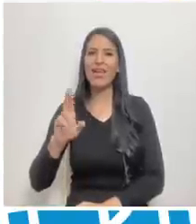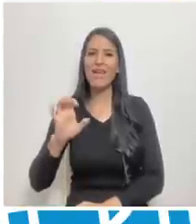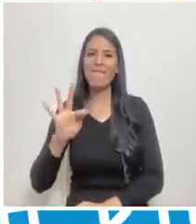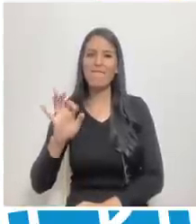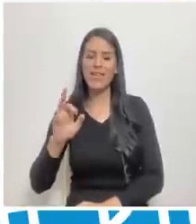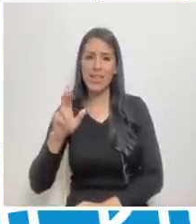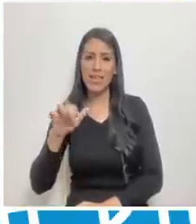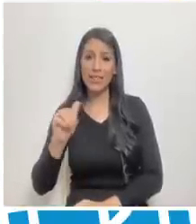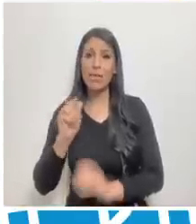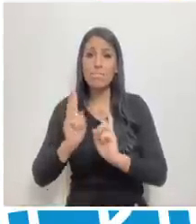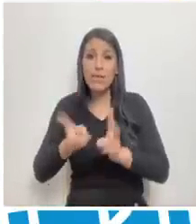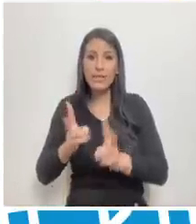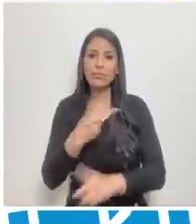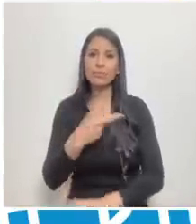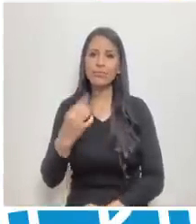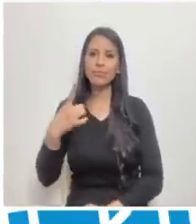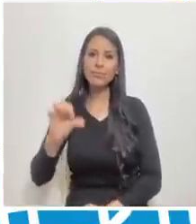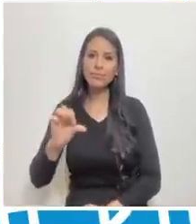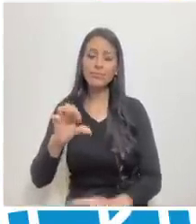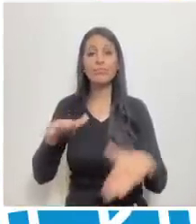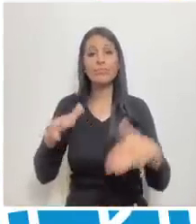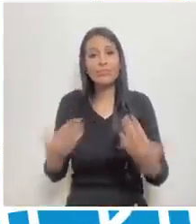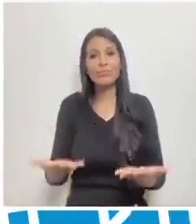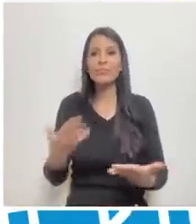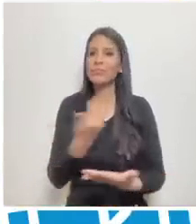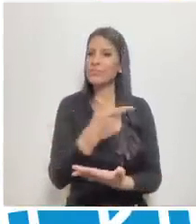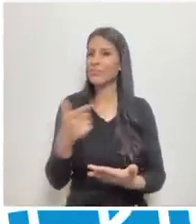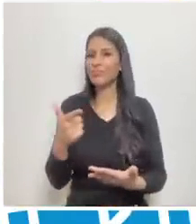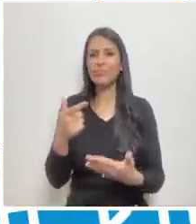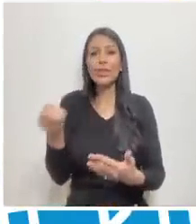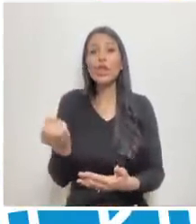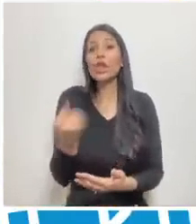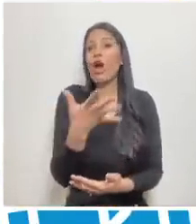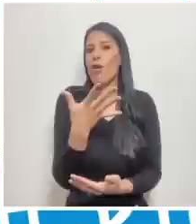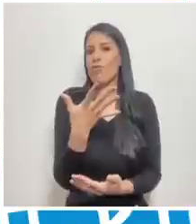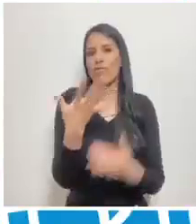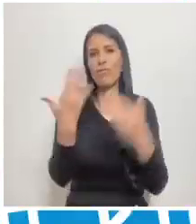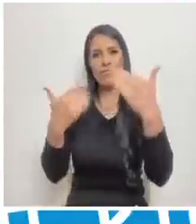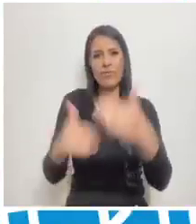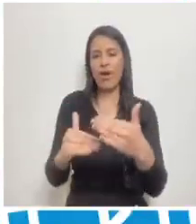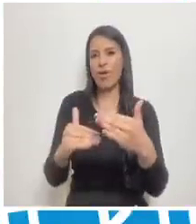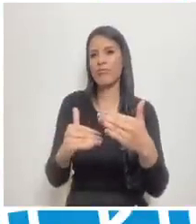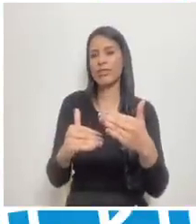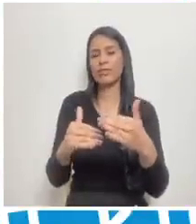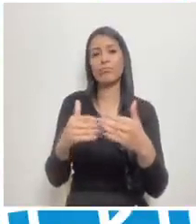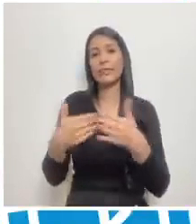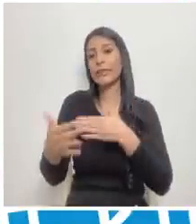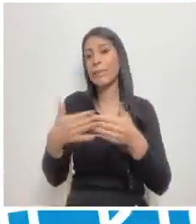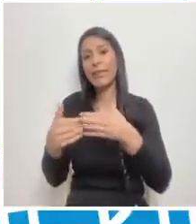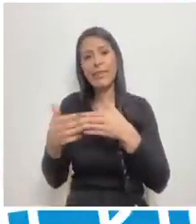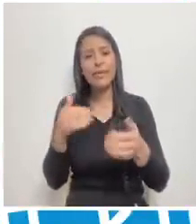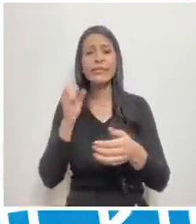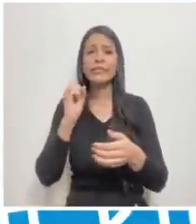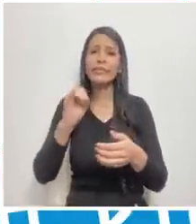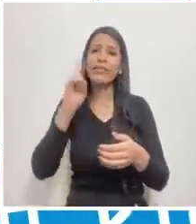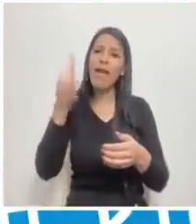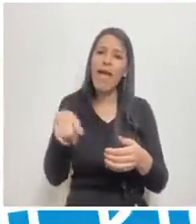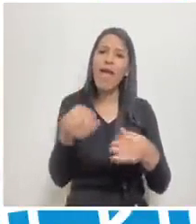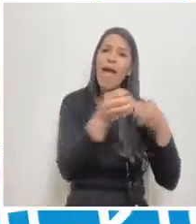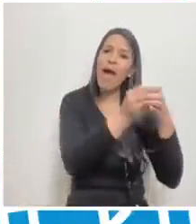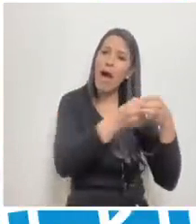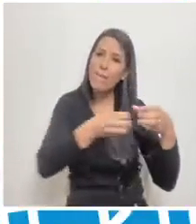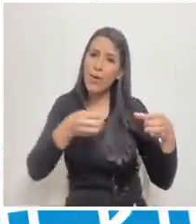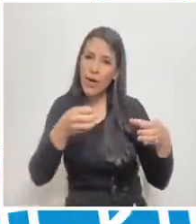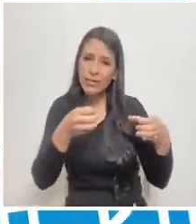para esta avaliação específica que se pretenda, seja ela censitária ou amostral. Então, eu queria tranquilizar que